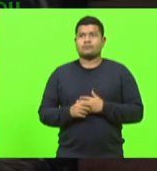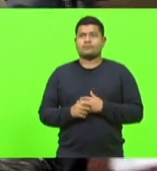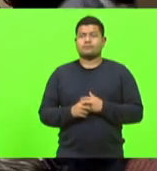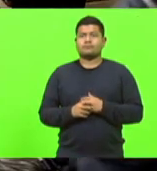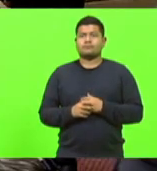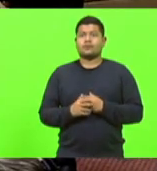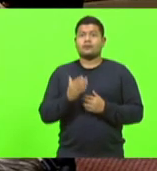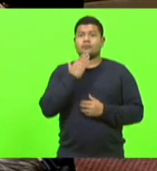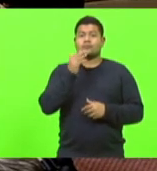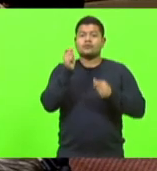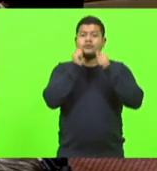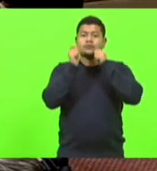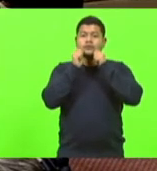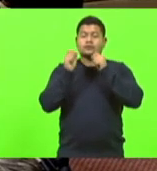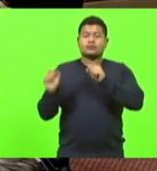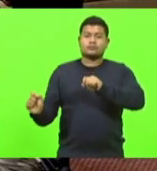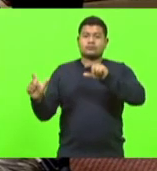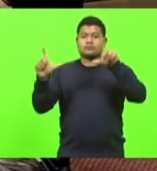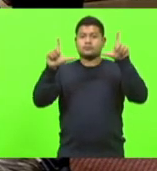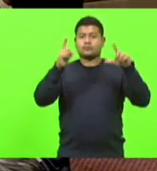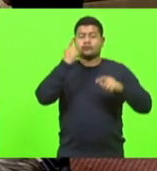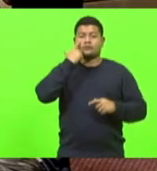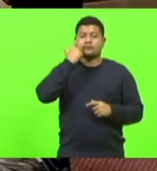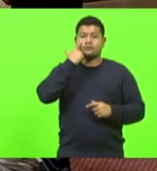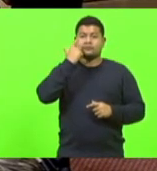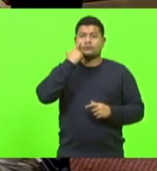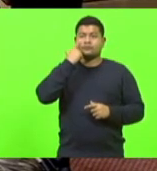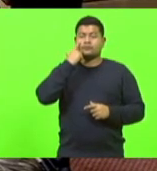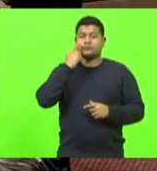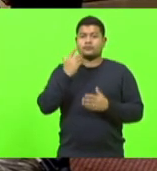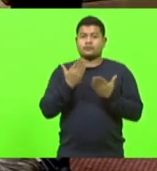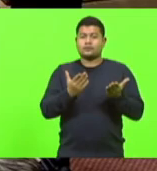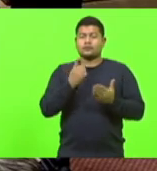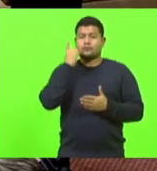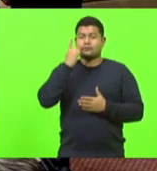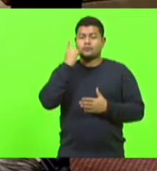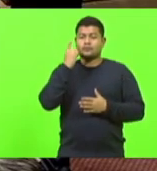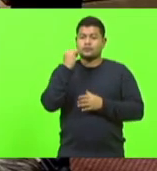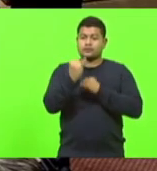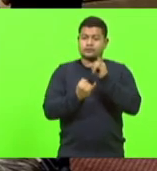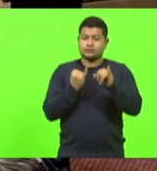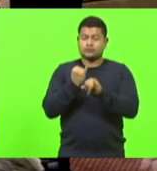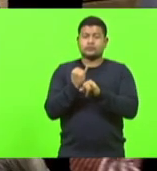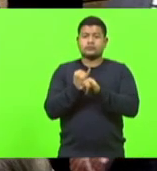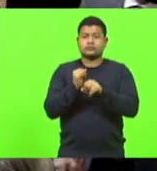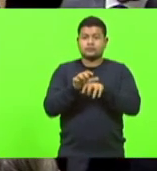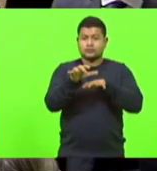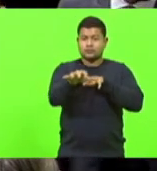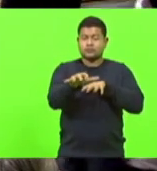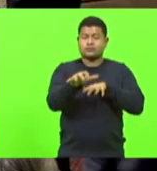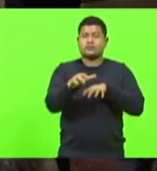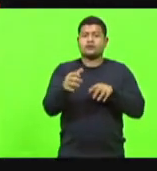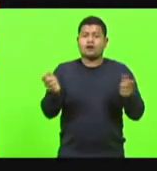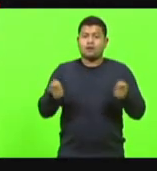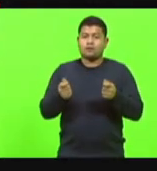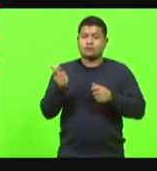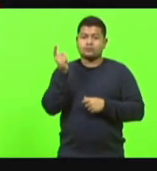a peça assessoria para que abra o painel para os senhores deputados que estão virtual possa exercer seu direito de voto